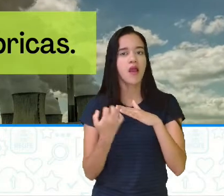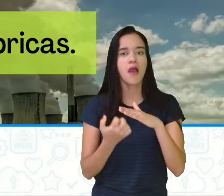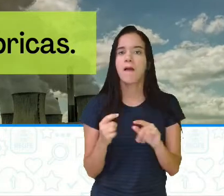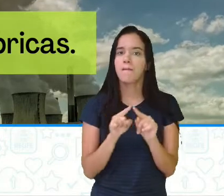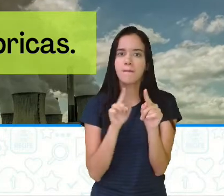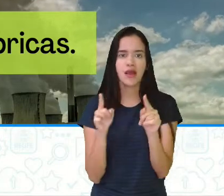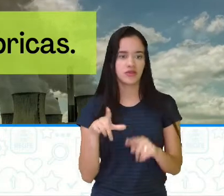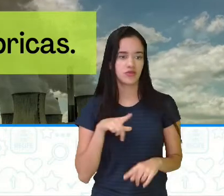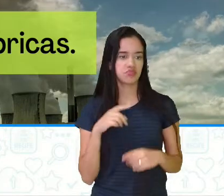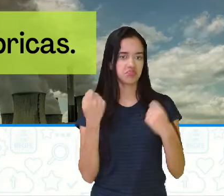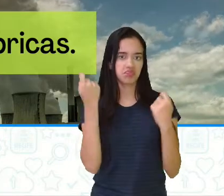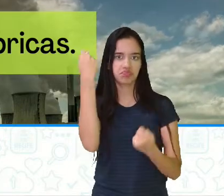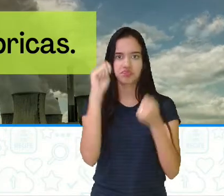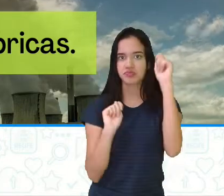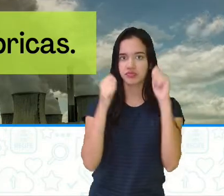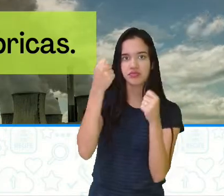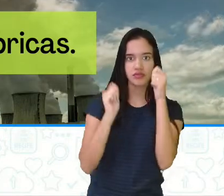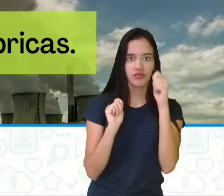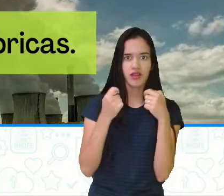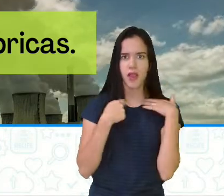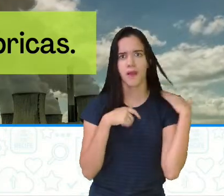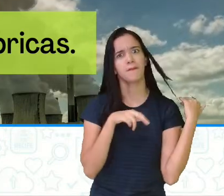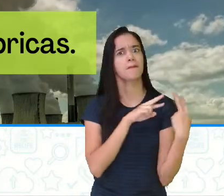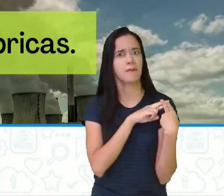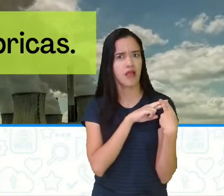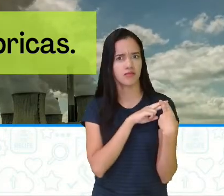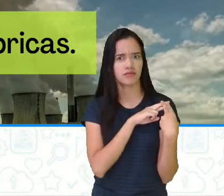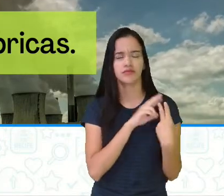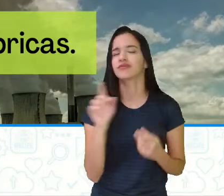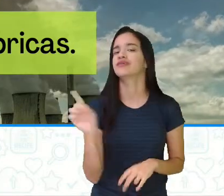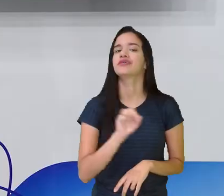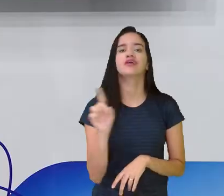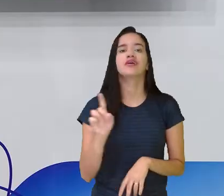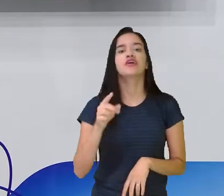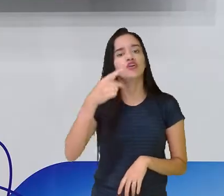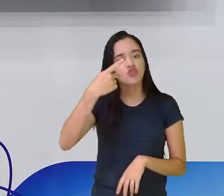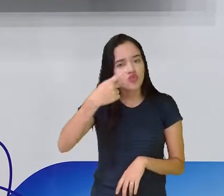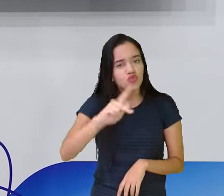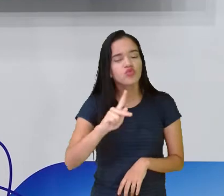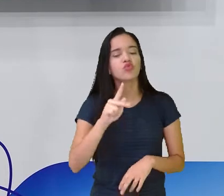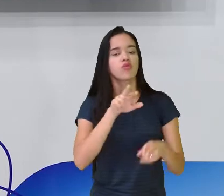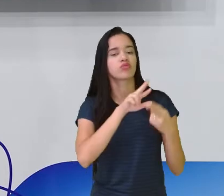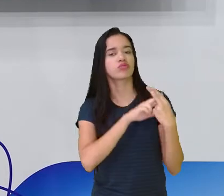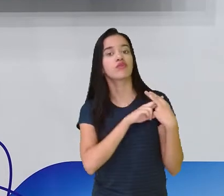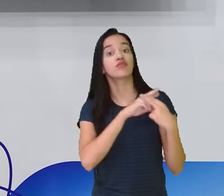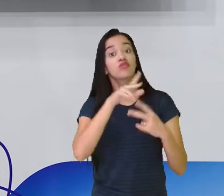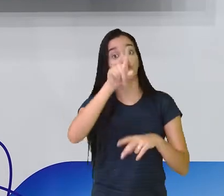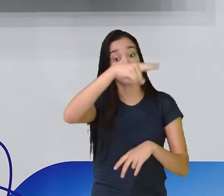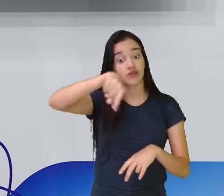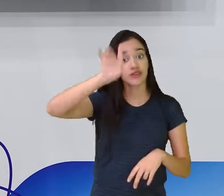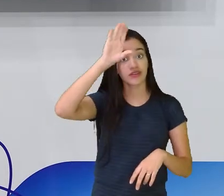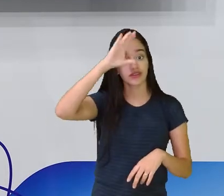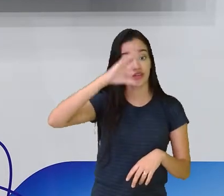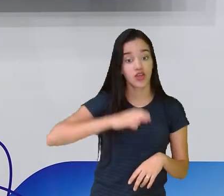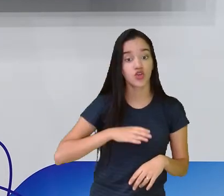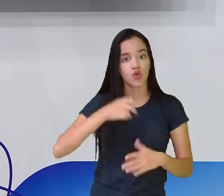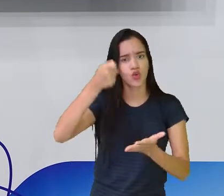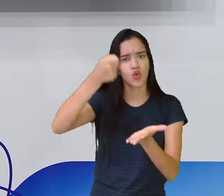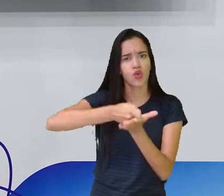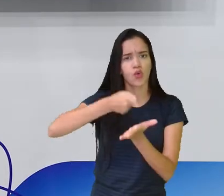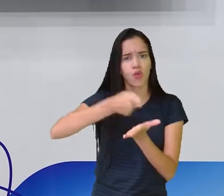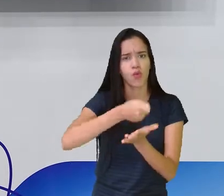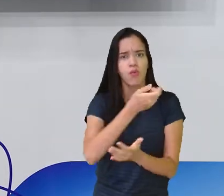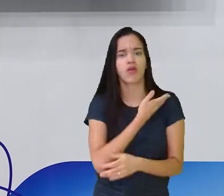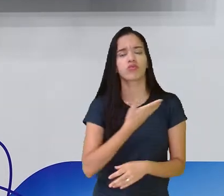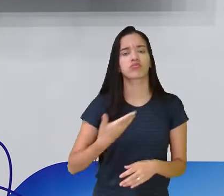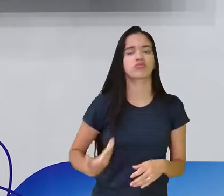tenho indústrias e fábricas, então não é minha responsabilidade. É sua responsabilidade como cidadão cobrar do poder